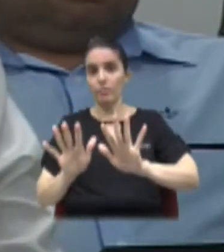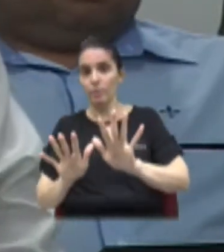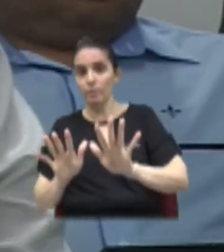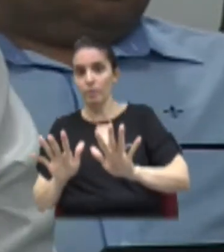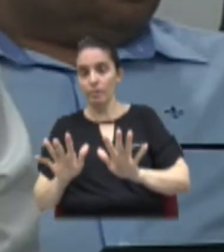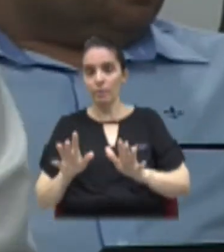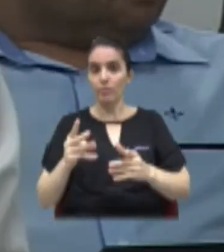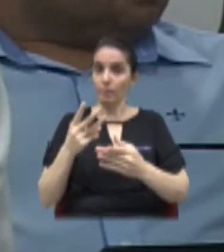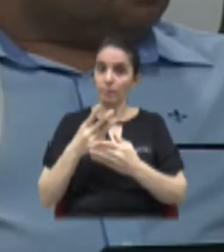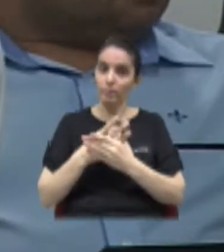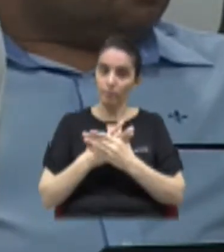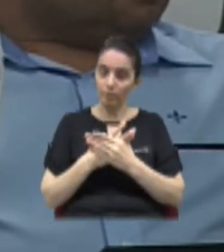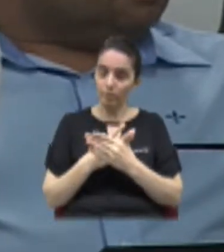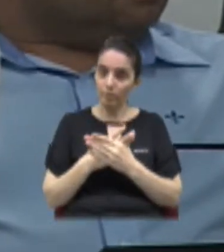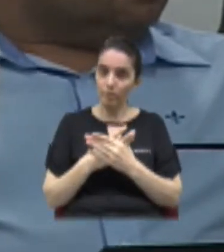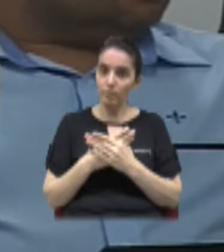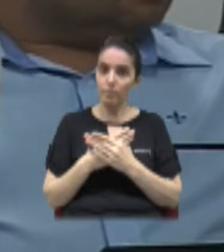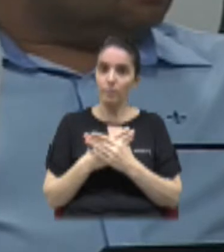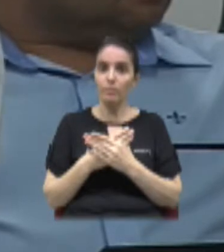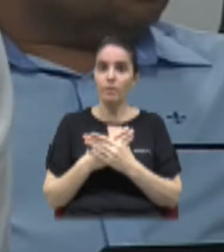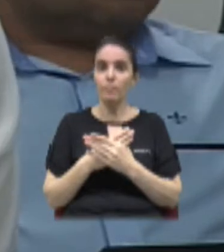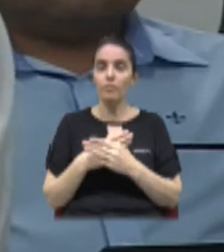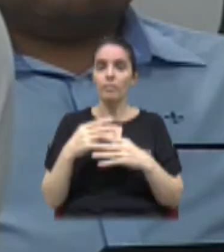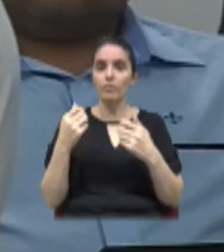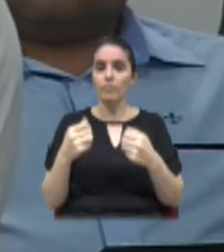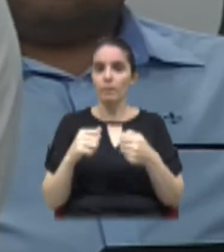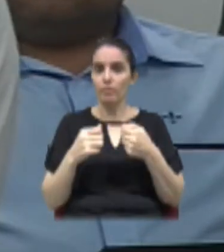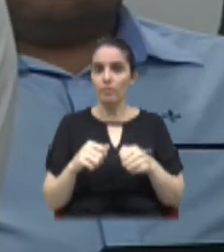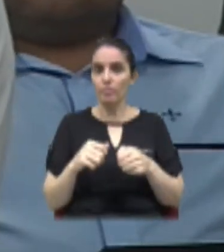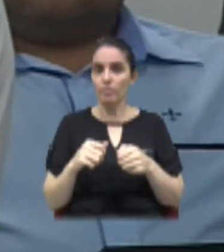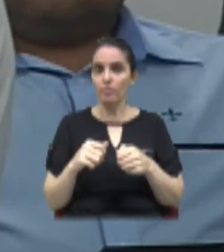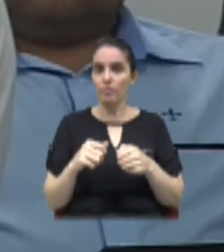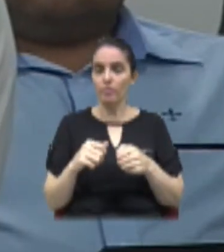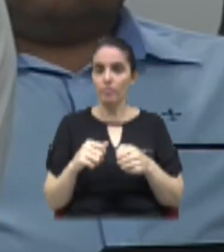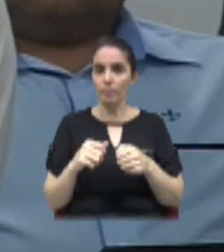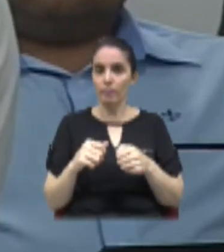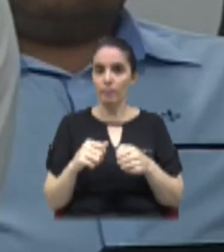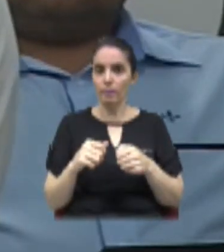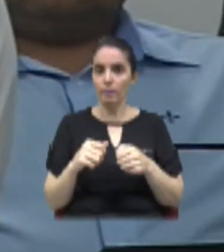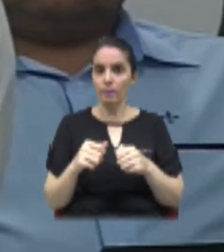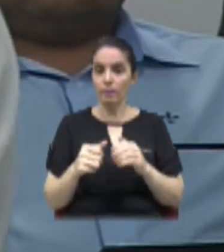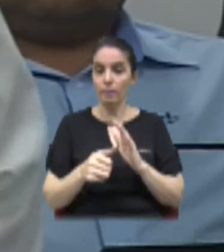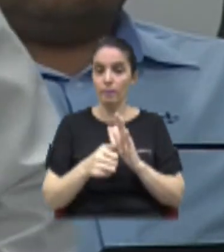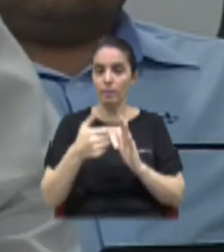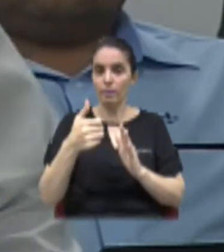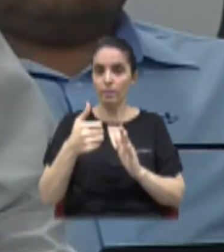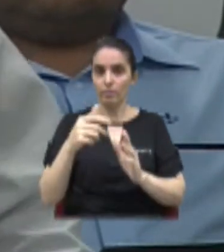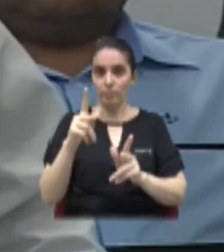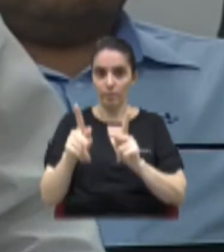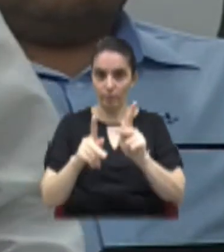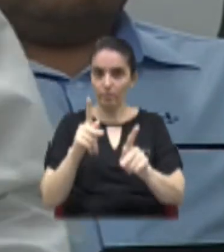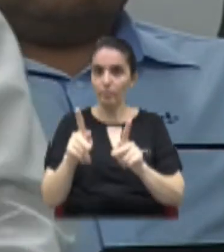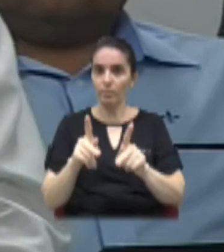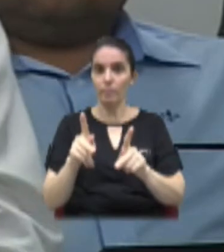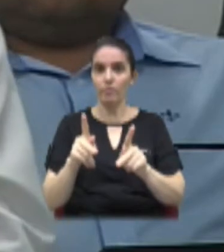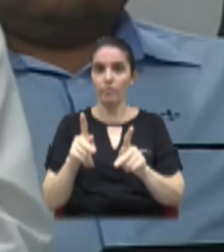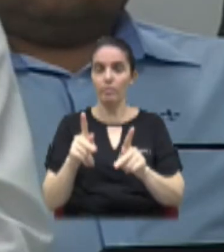maioria dessa casa vai acompanhá-lo, vereador Mir. Meus parabéns. Obrigado, senhor